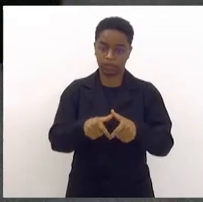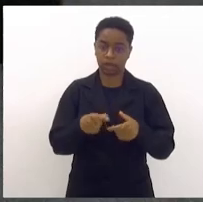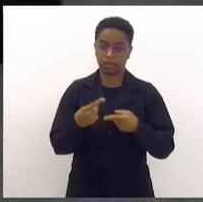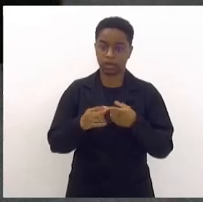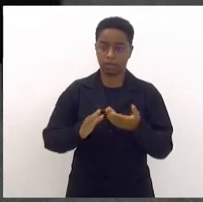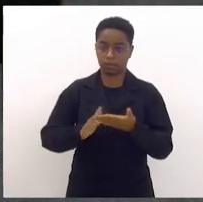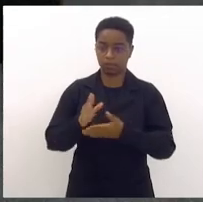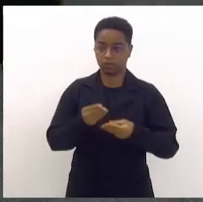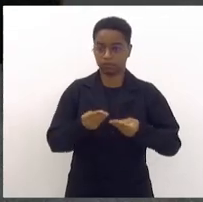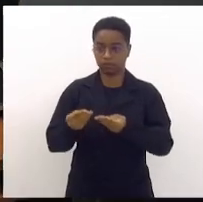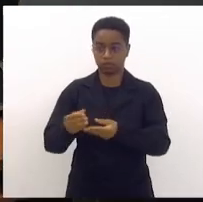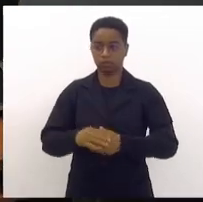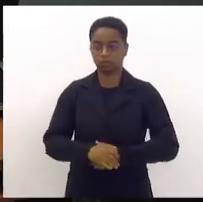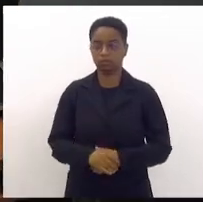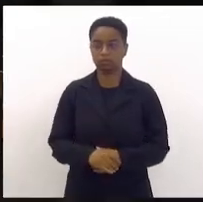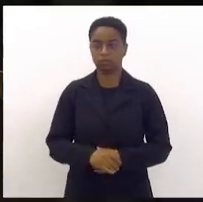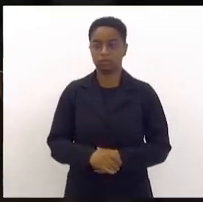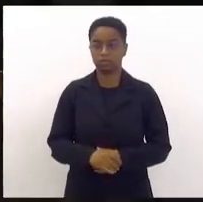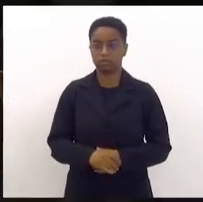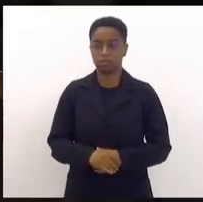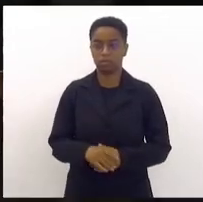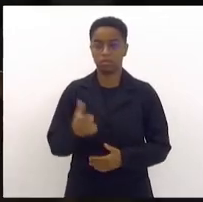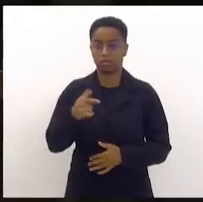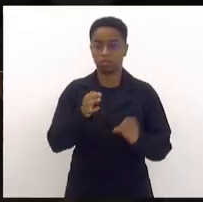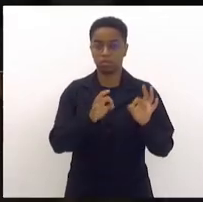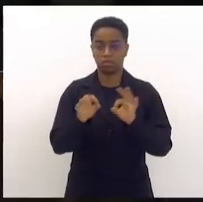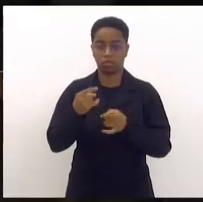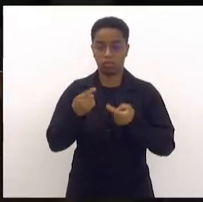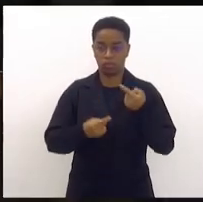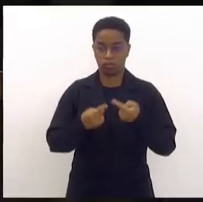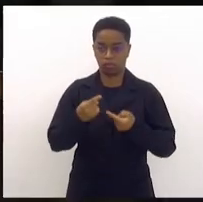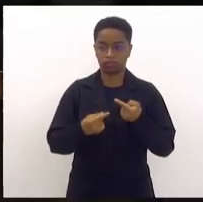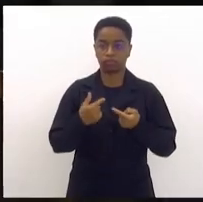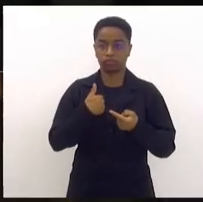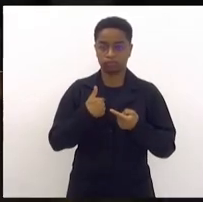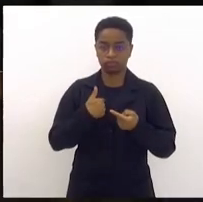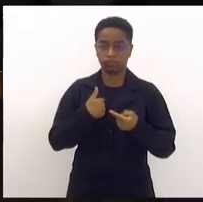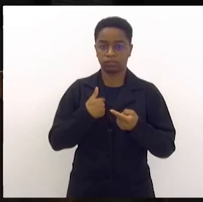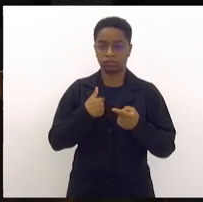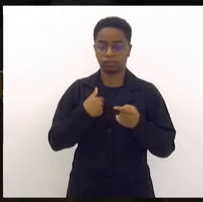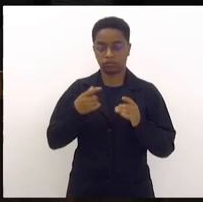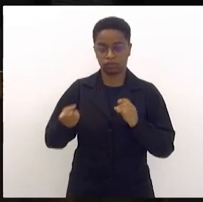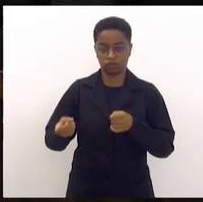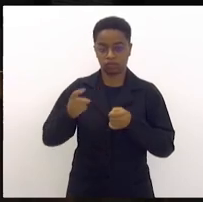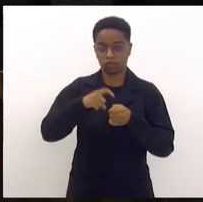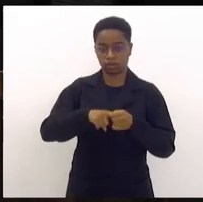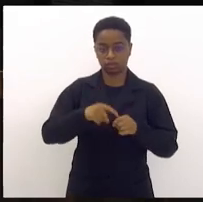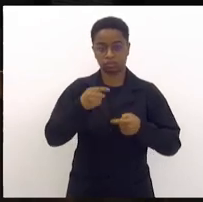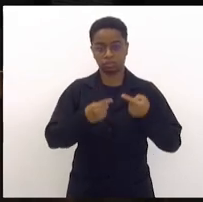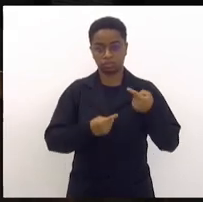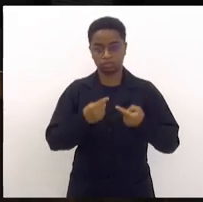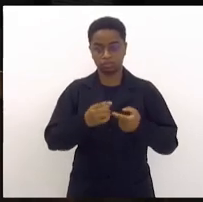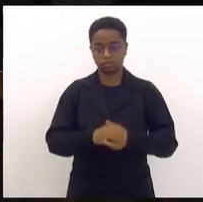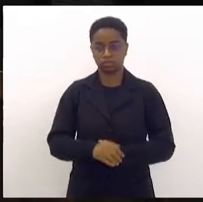para essa pessoa, presidente. É, nada mais havendo a tratar, que eu chamei os trabalhos à ordem para essa questão de ordem.